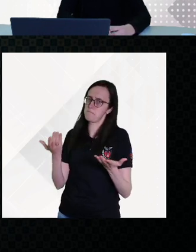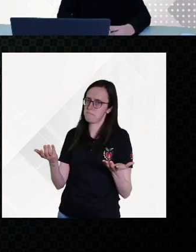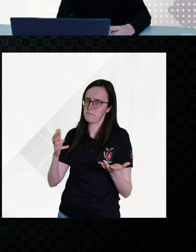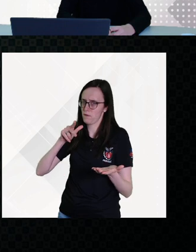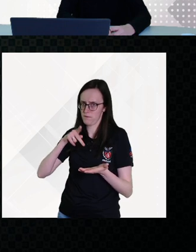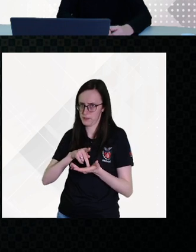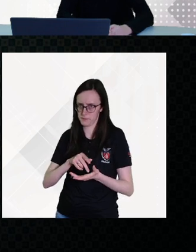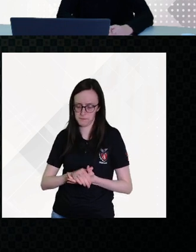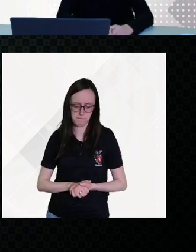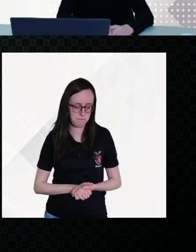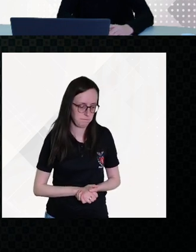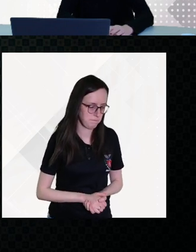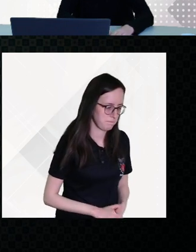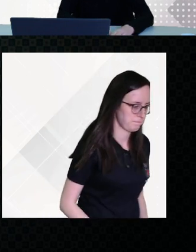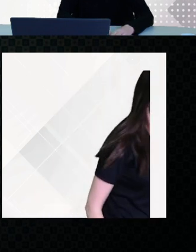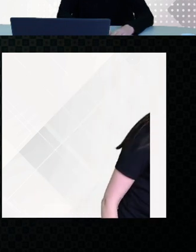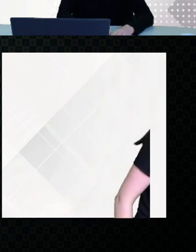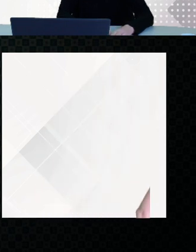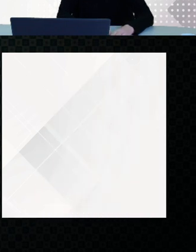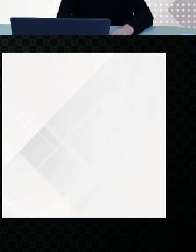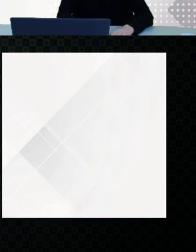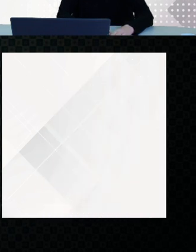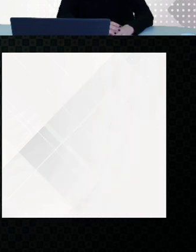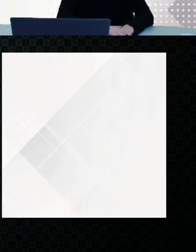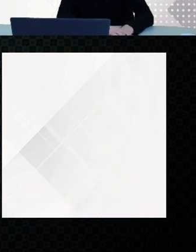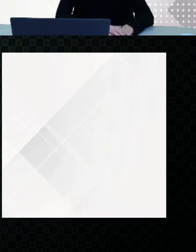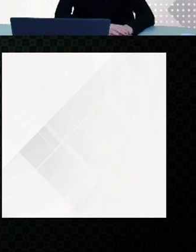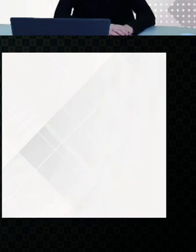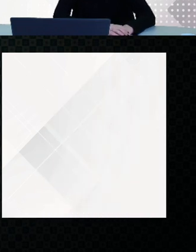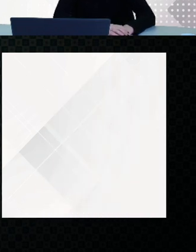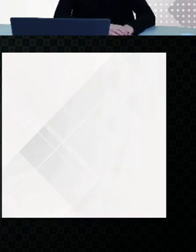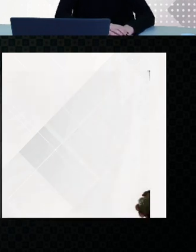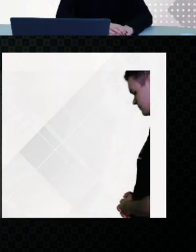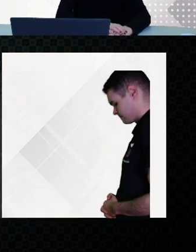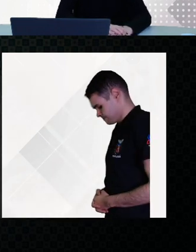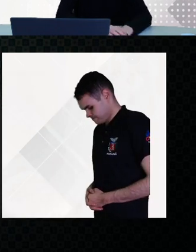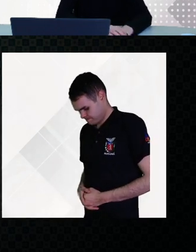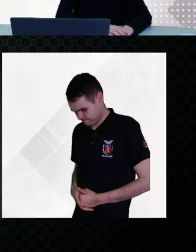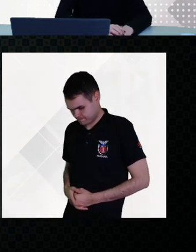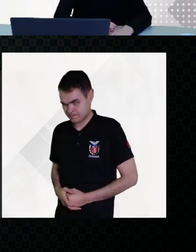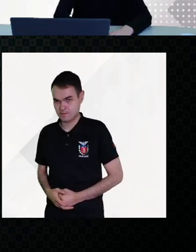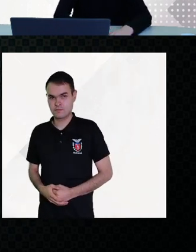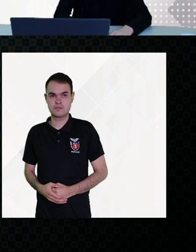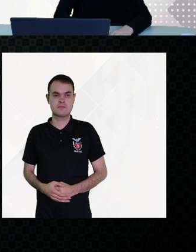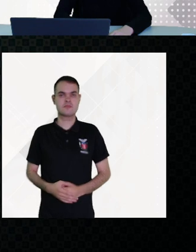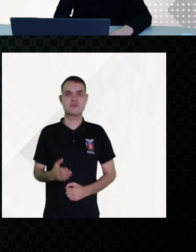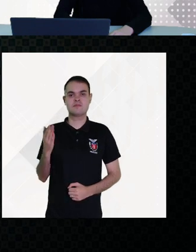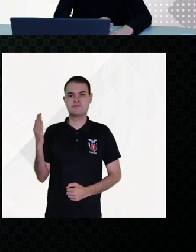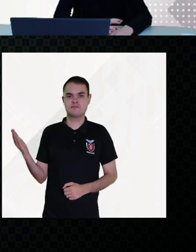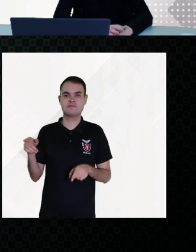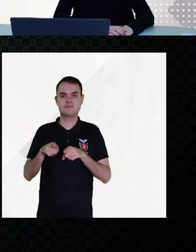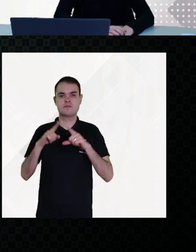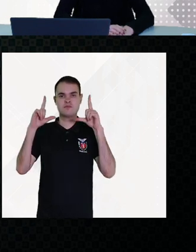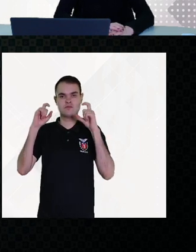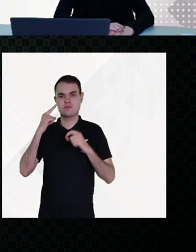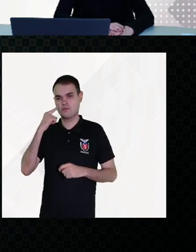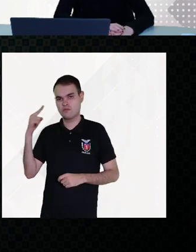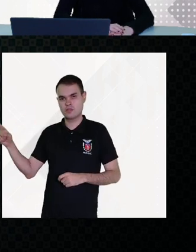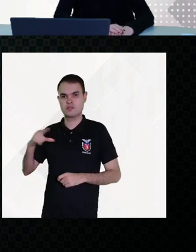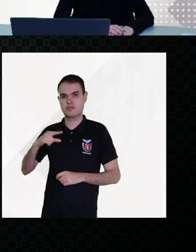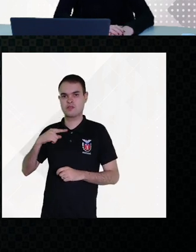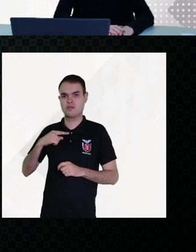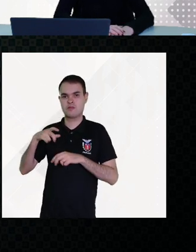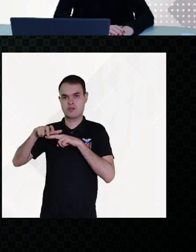não é verdade. A questão da adequação postural, aqui a gente tem uma cadeira adaptada, ela poderia ter rodas também, mas veja, ela é